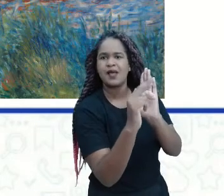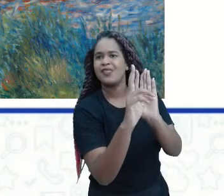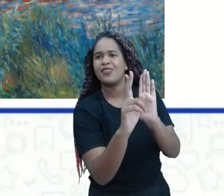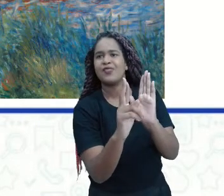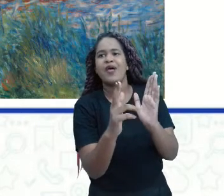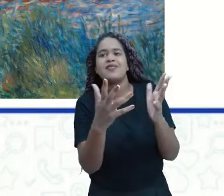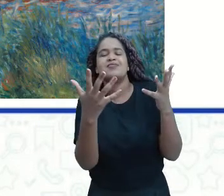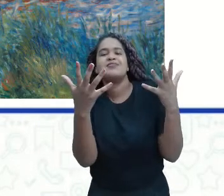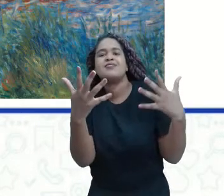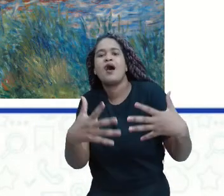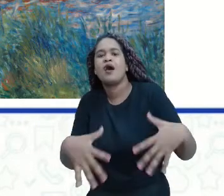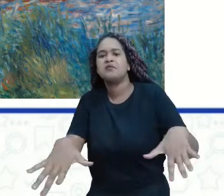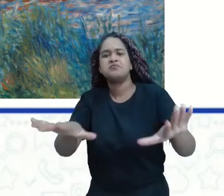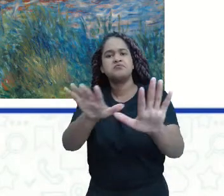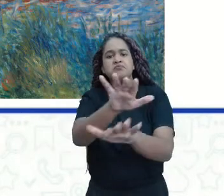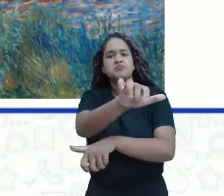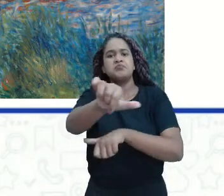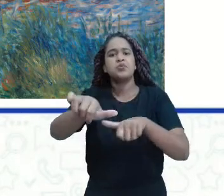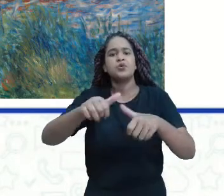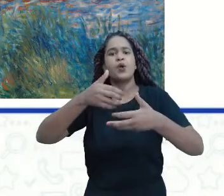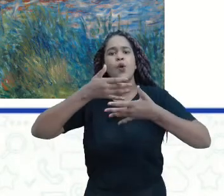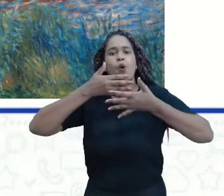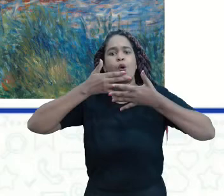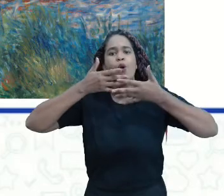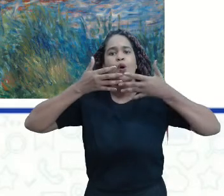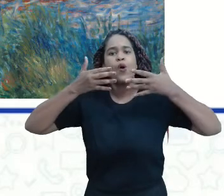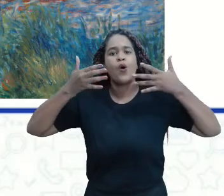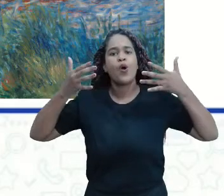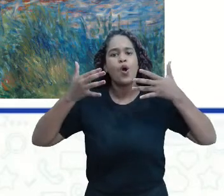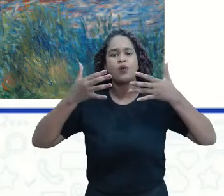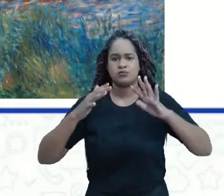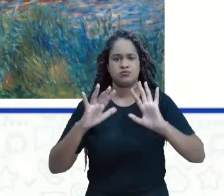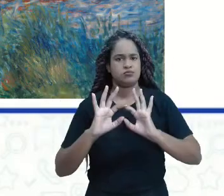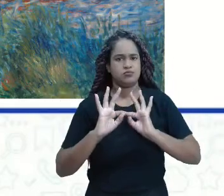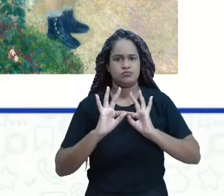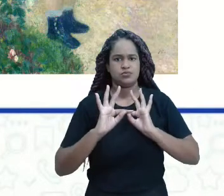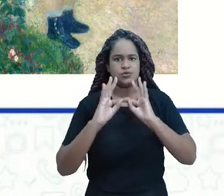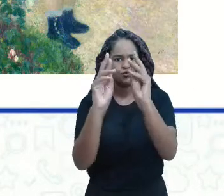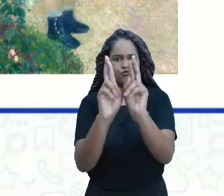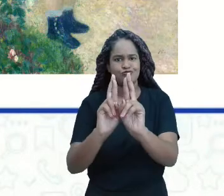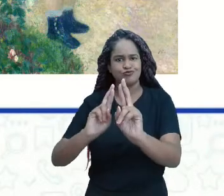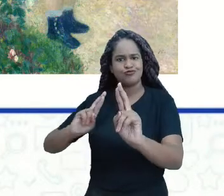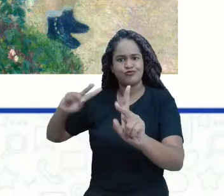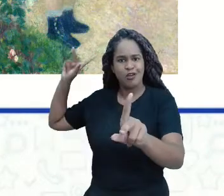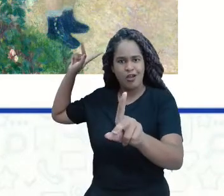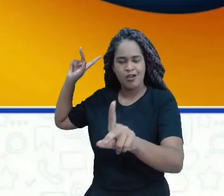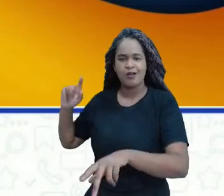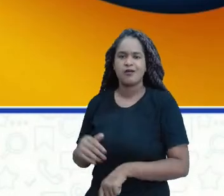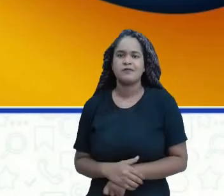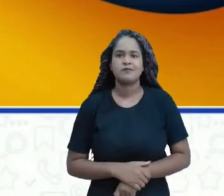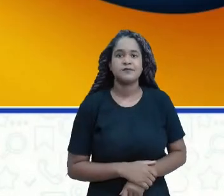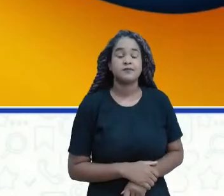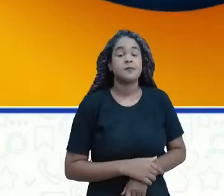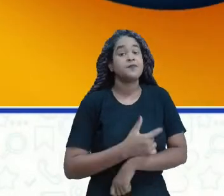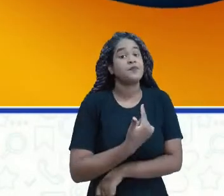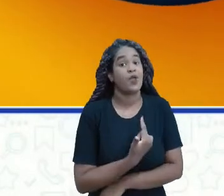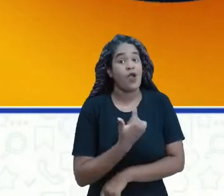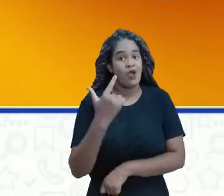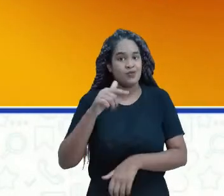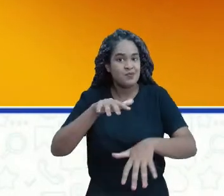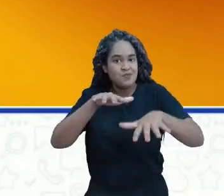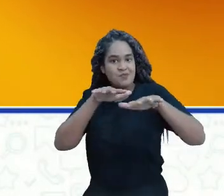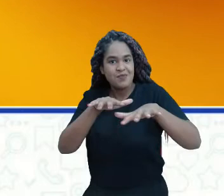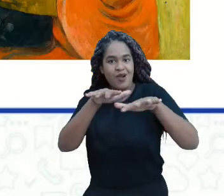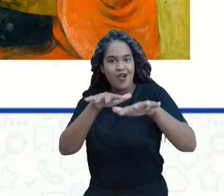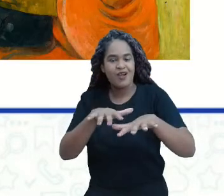naturalismo aí, eles alteram as cores, eles completamente, é uma ruptura total. Outro movimento que